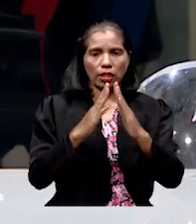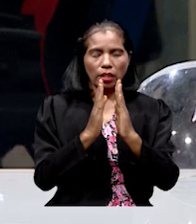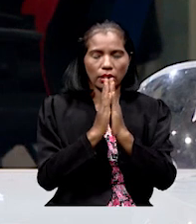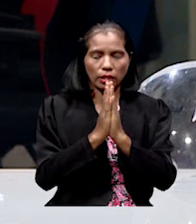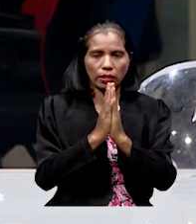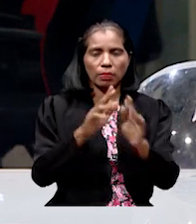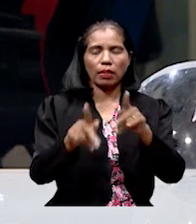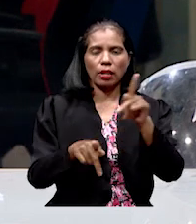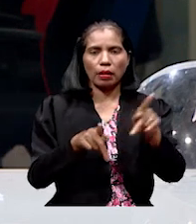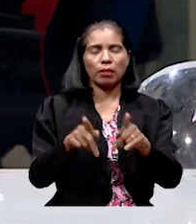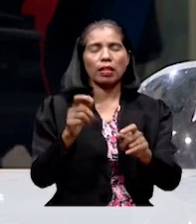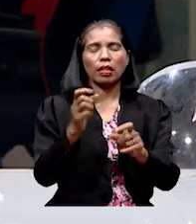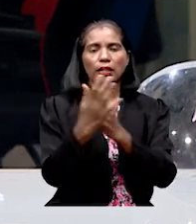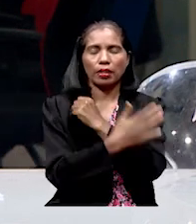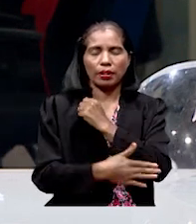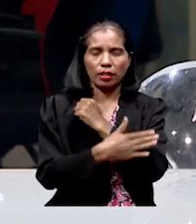Ucrânia.